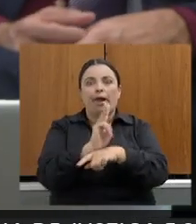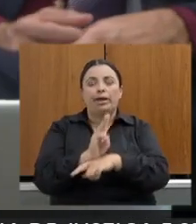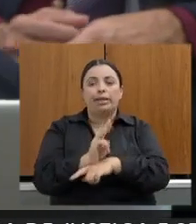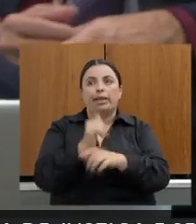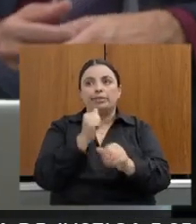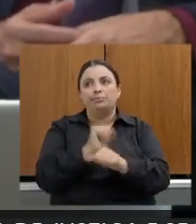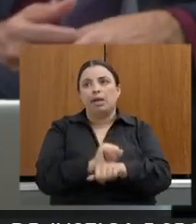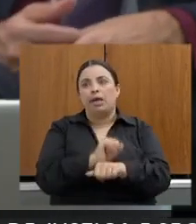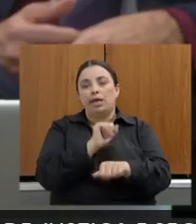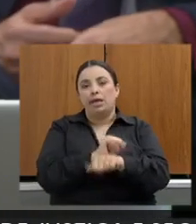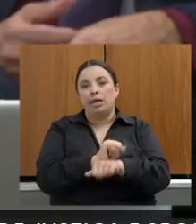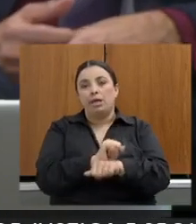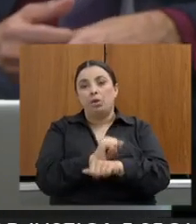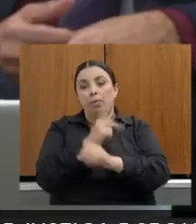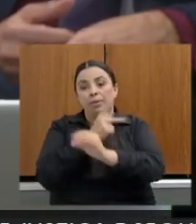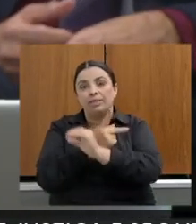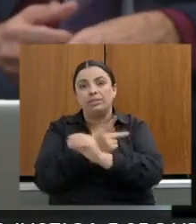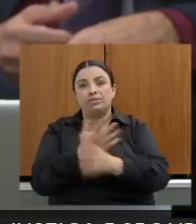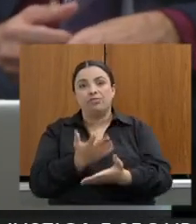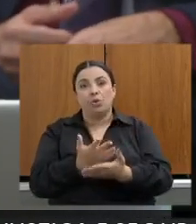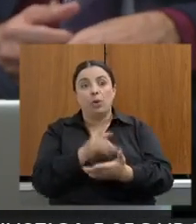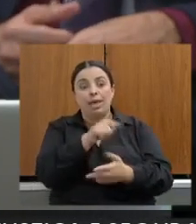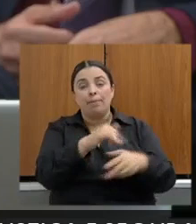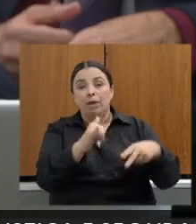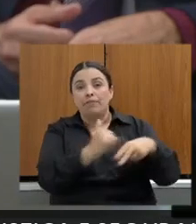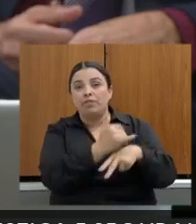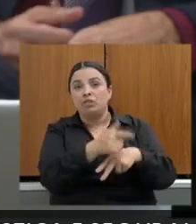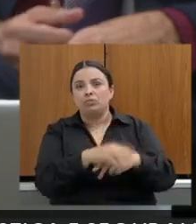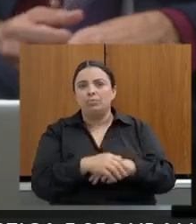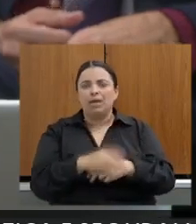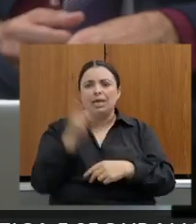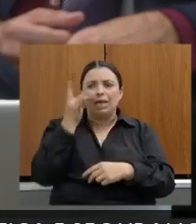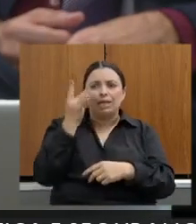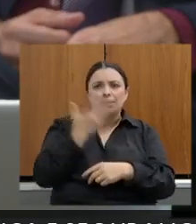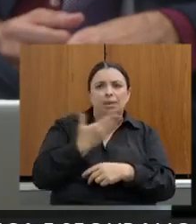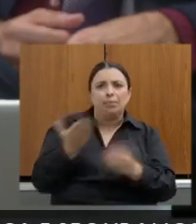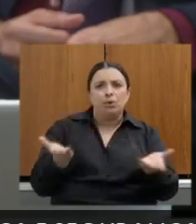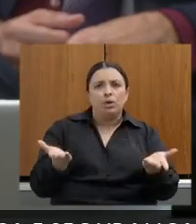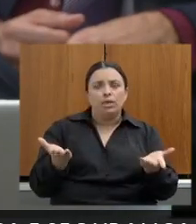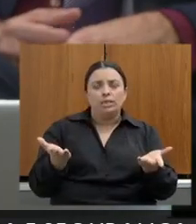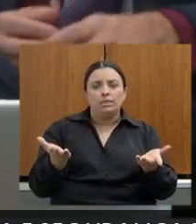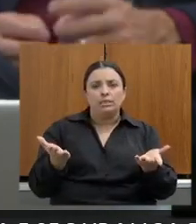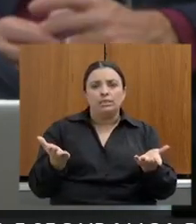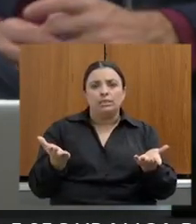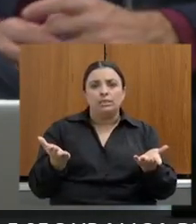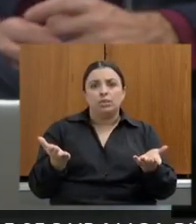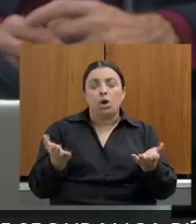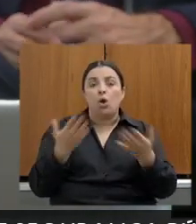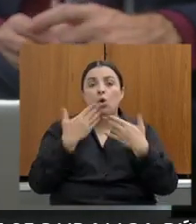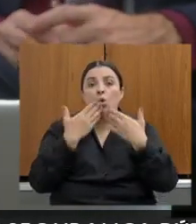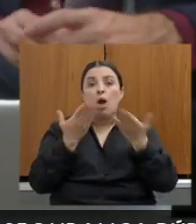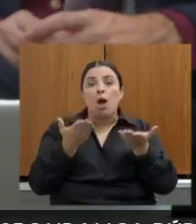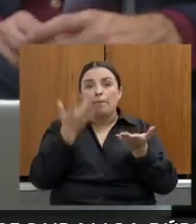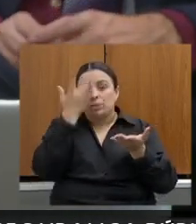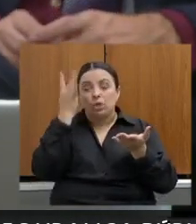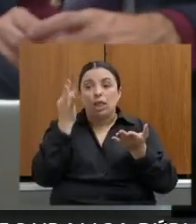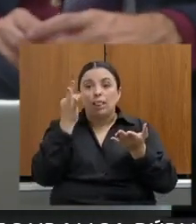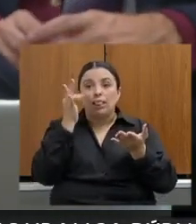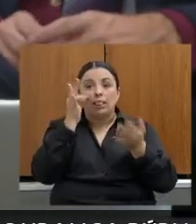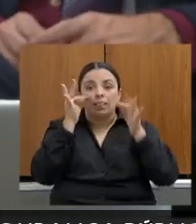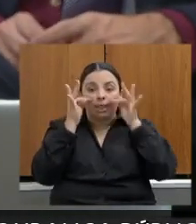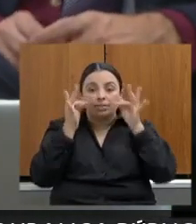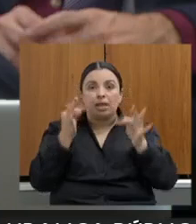civis e a vítima e as testemunhas com testemunho que vai querer acompanhar